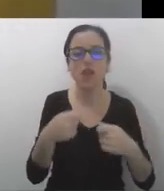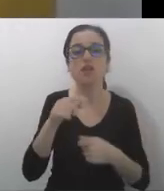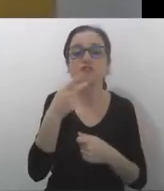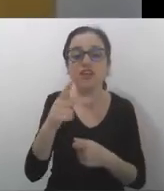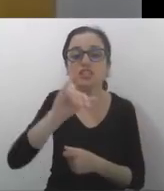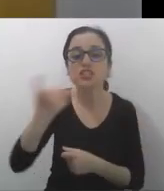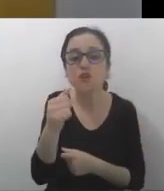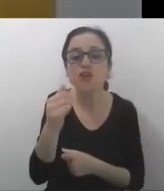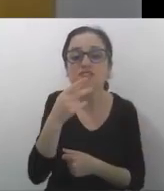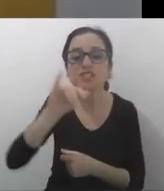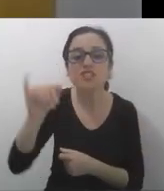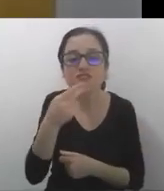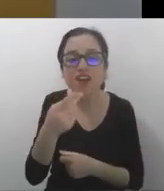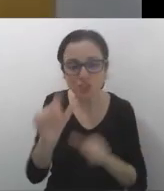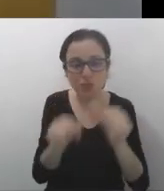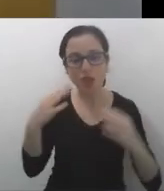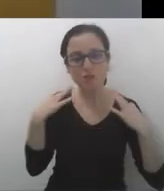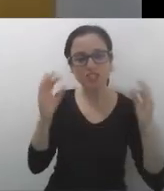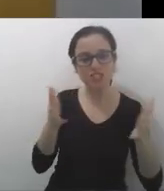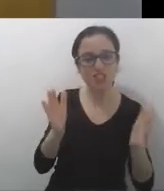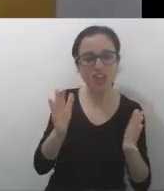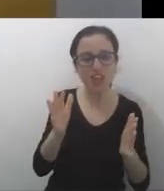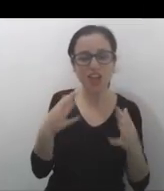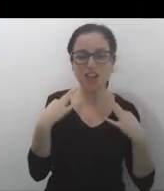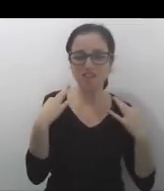Joaquim? Agora eu estou.